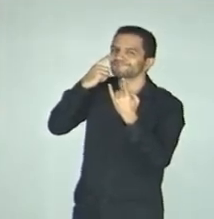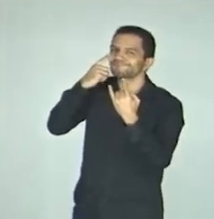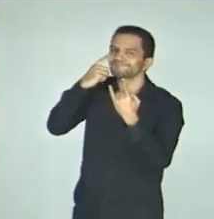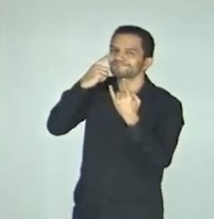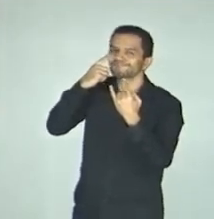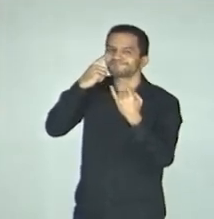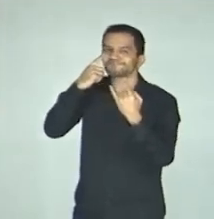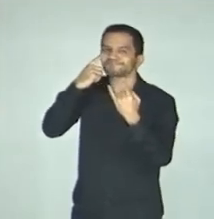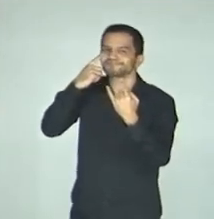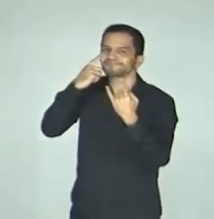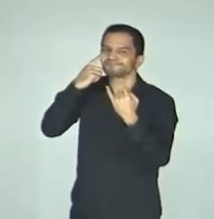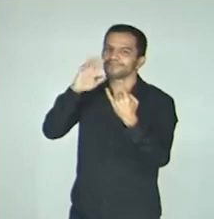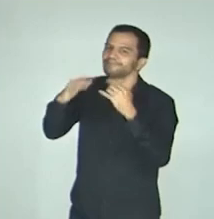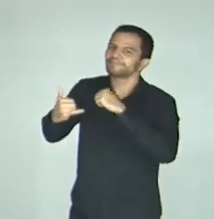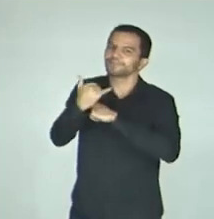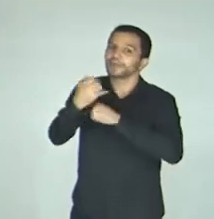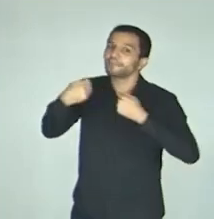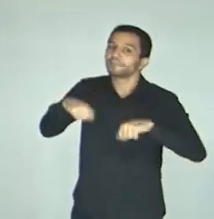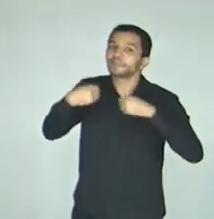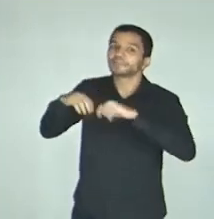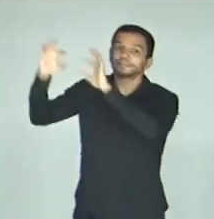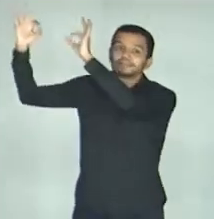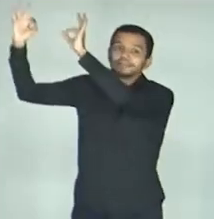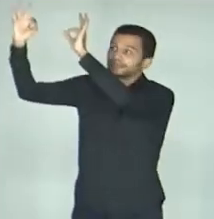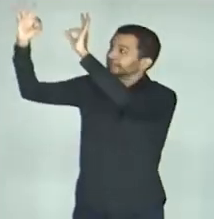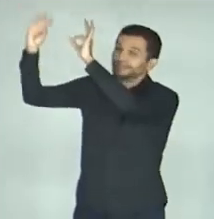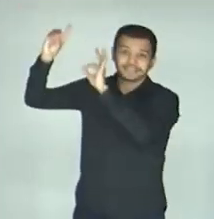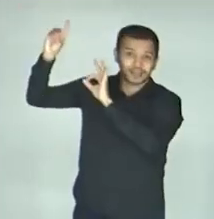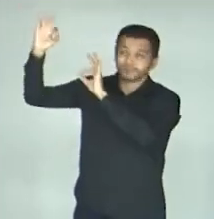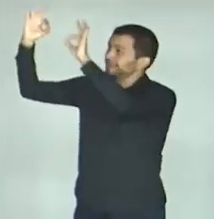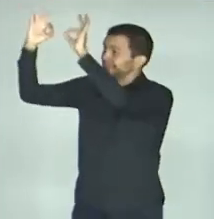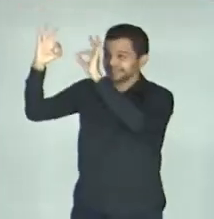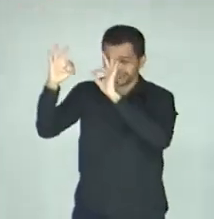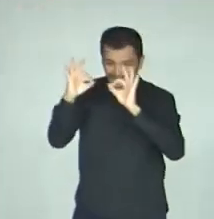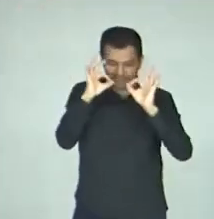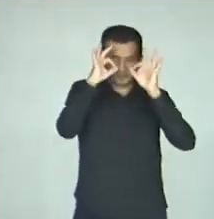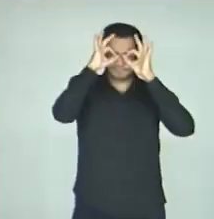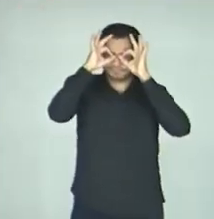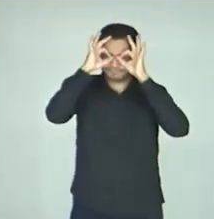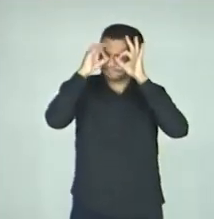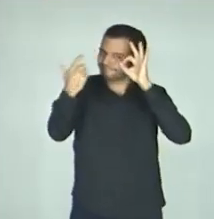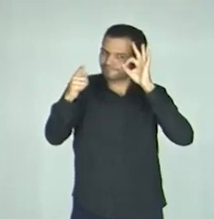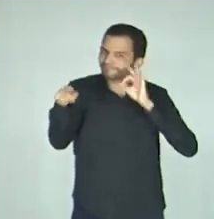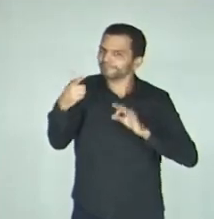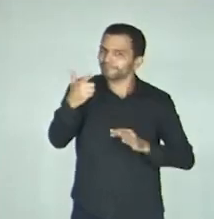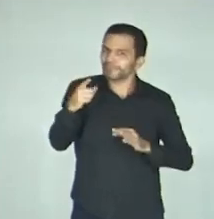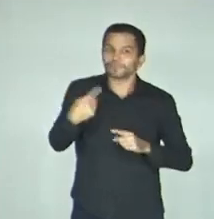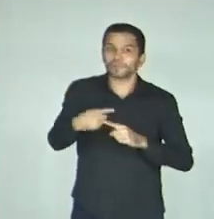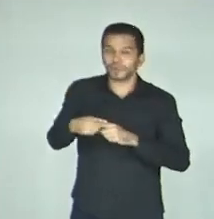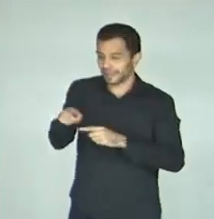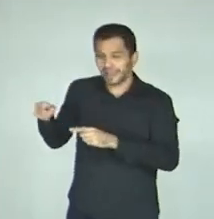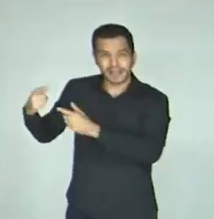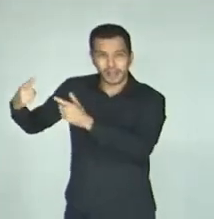eles só não viu com os olhos espirituais aquela Terra linda e a receber fogo e enxofre porque a cidade de Sodoma